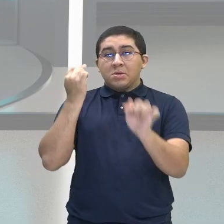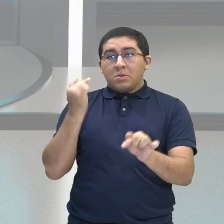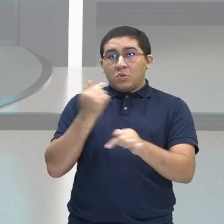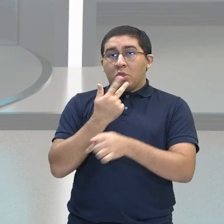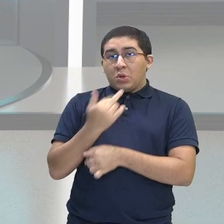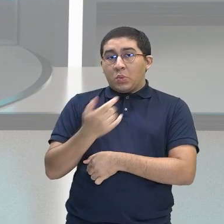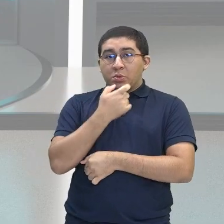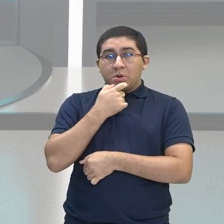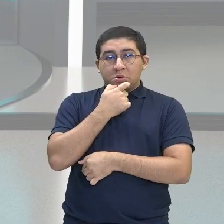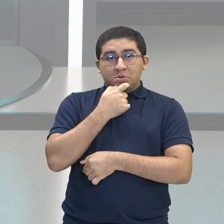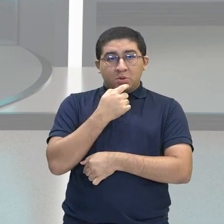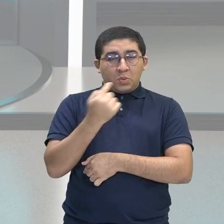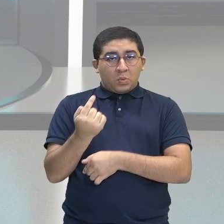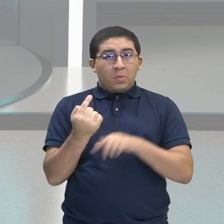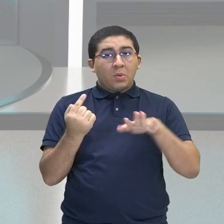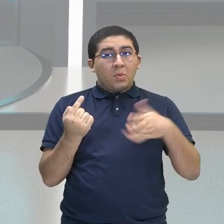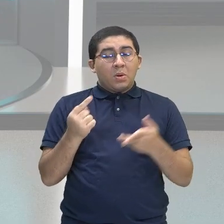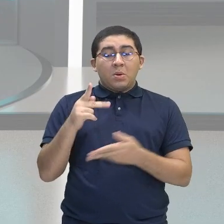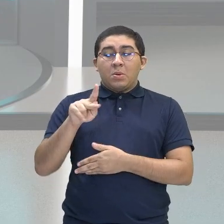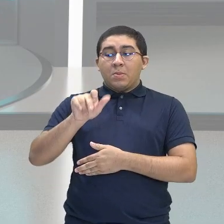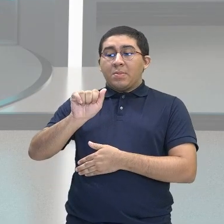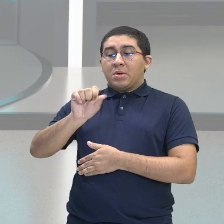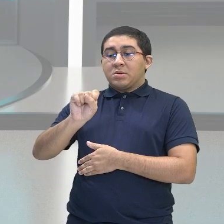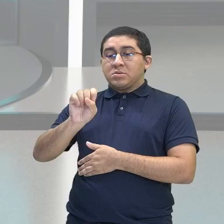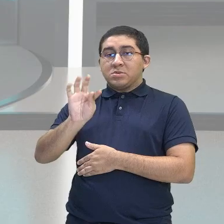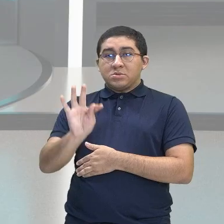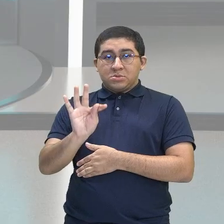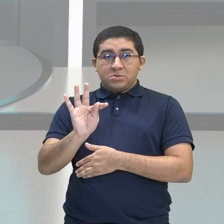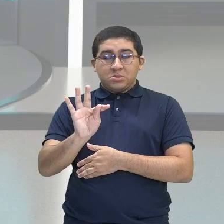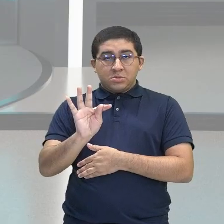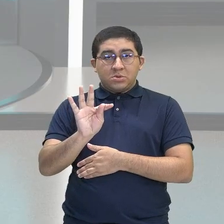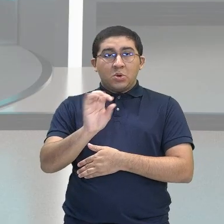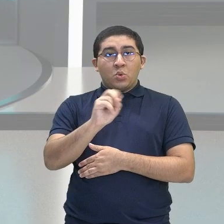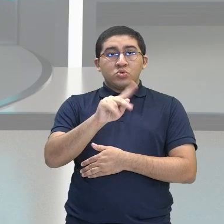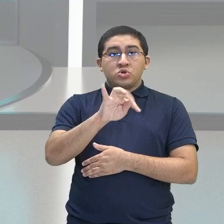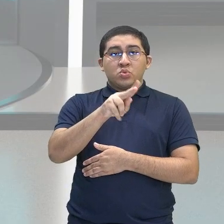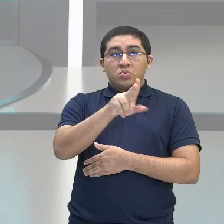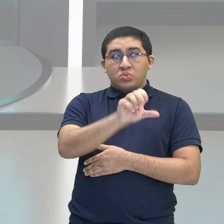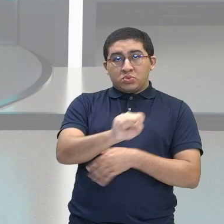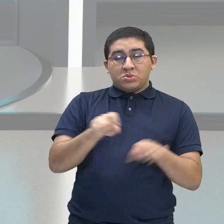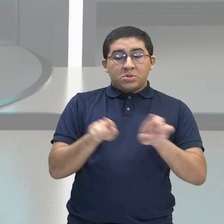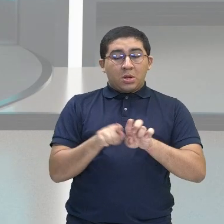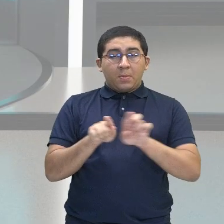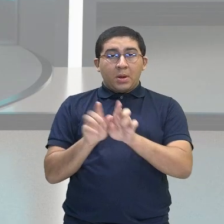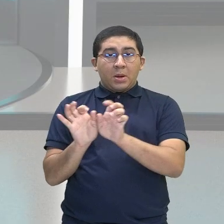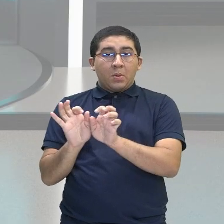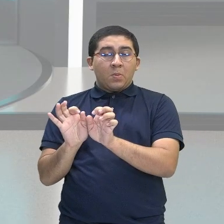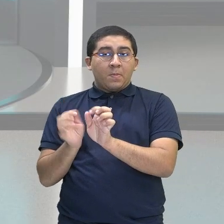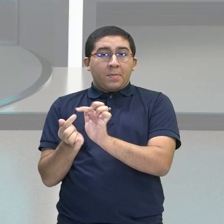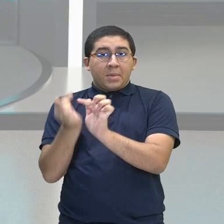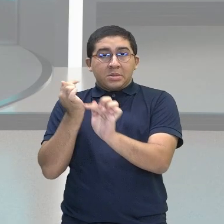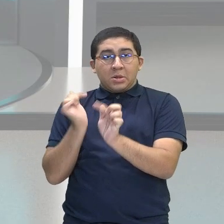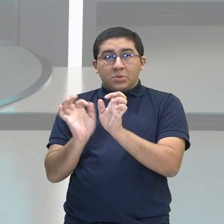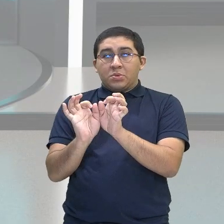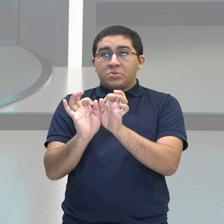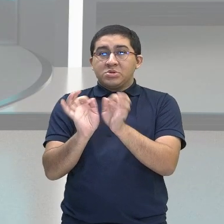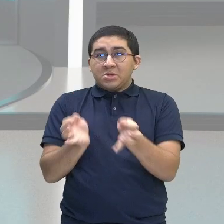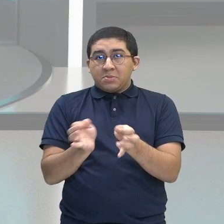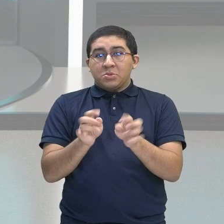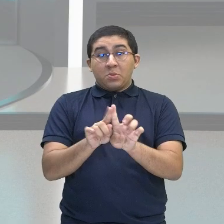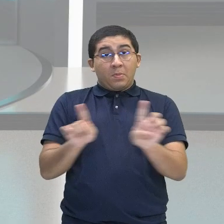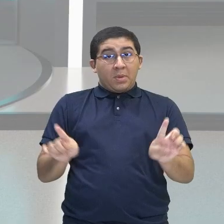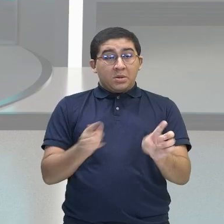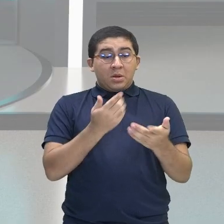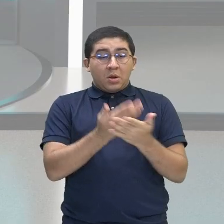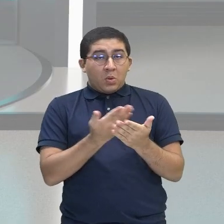Uma delas é o past continuous e o simple past. Só que nós não vamos trabalhar aqui na